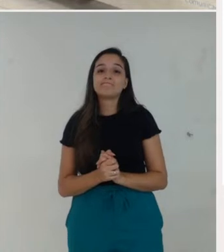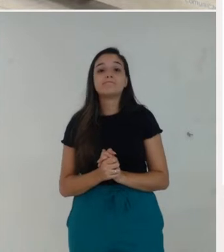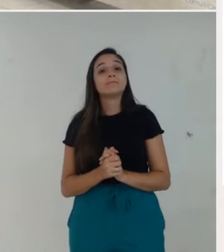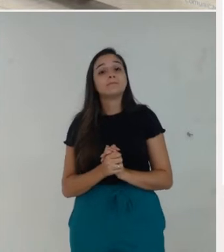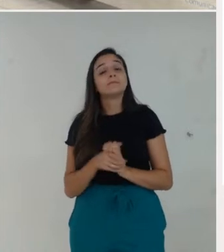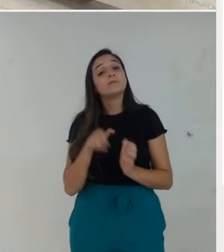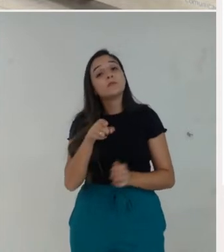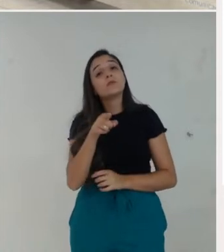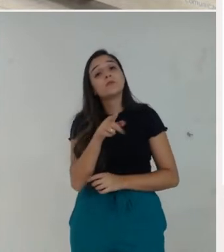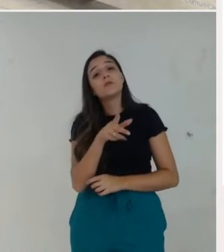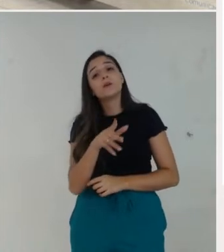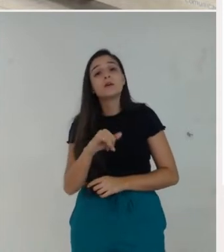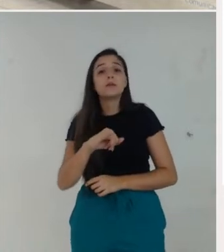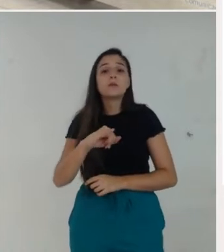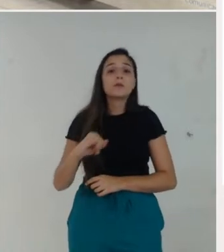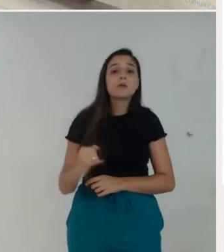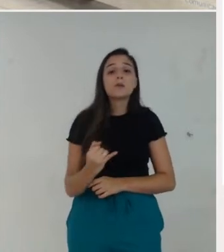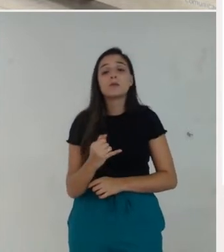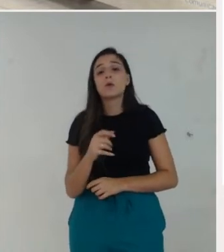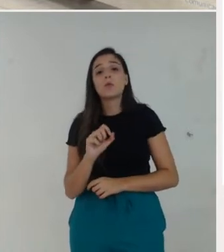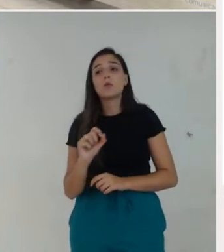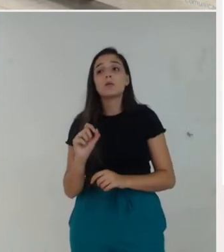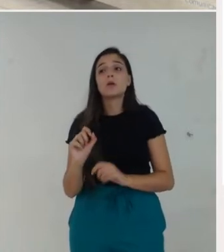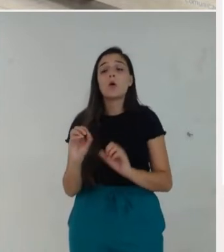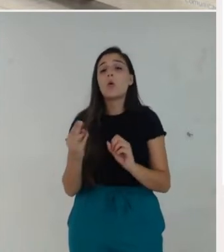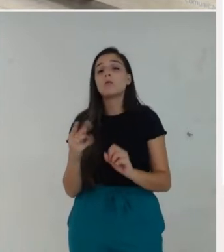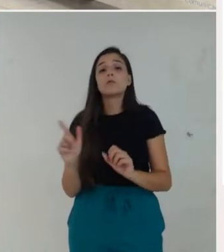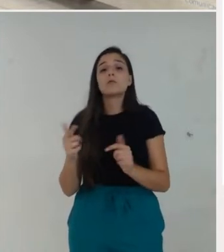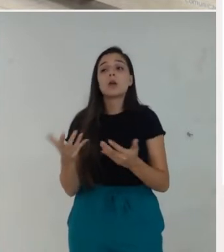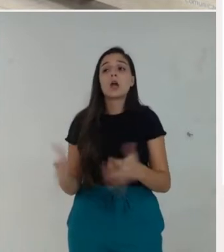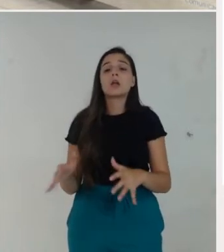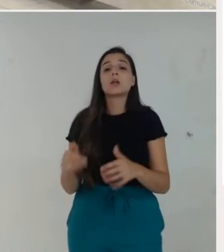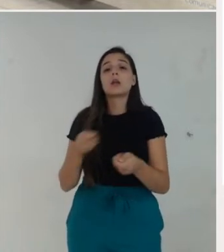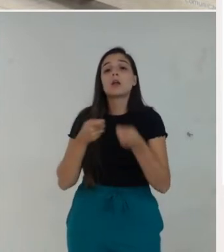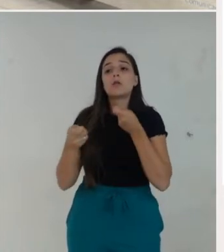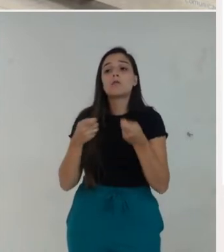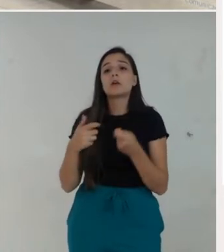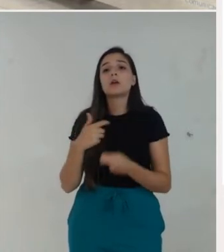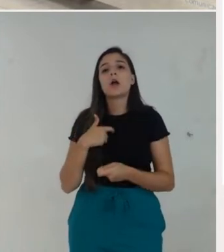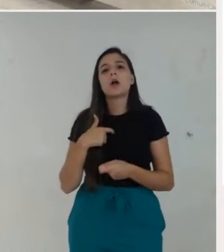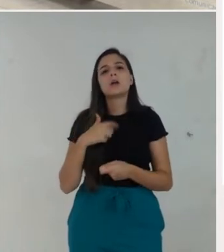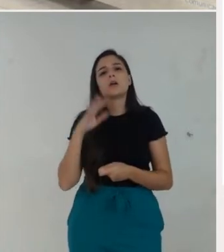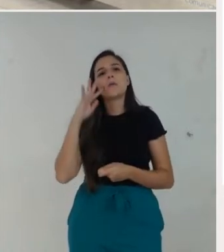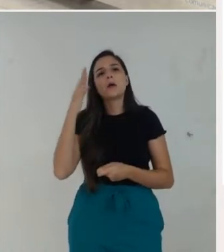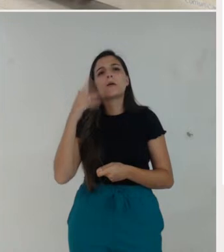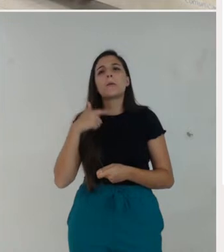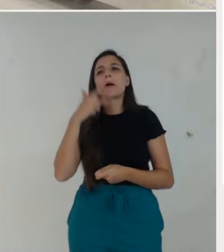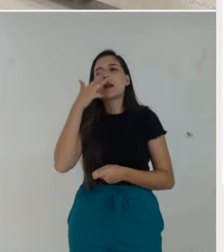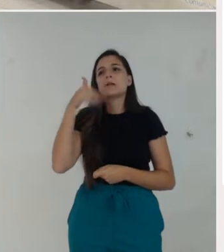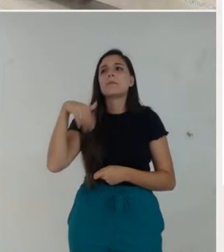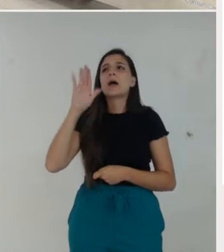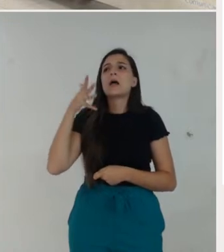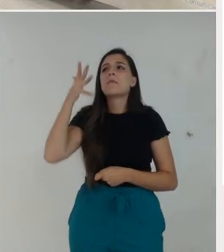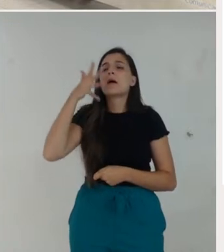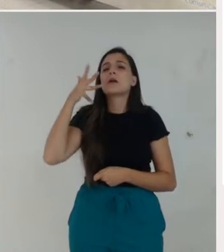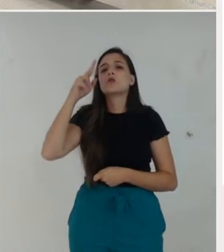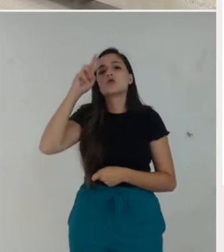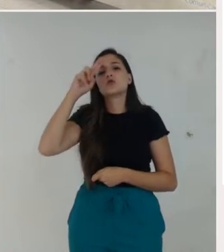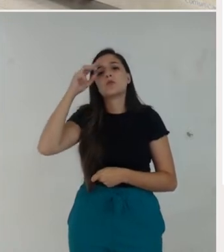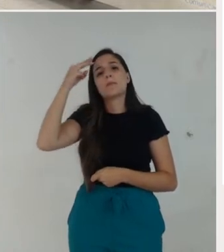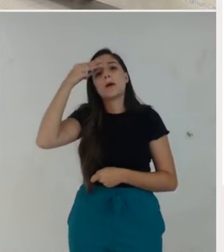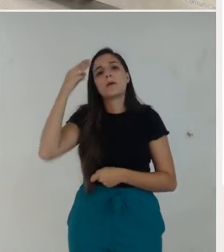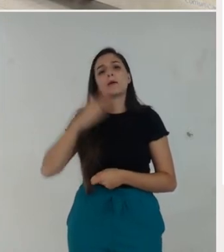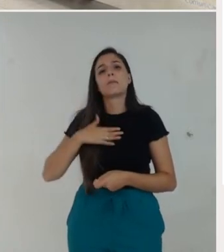Você aproveitará ou não o que quiser para a entrevista. Resolvi fazer uma espécie de palestra, uma memória sobre a minha